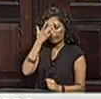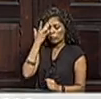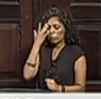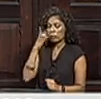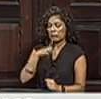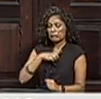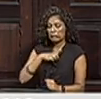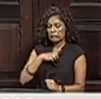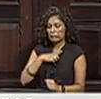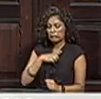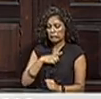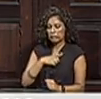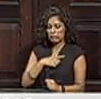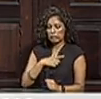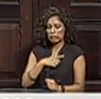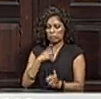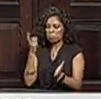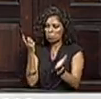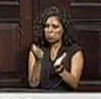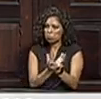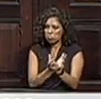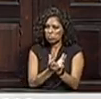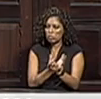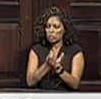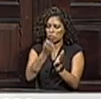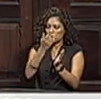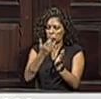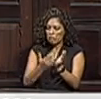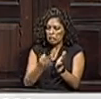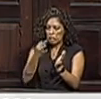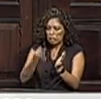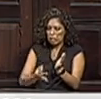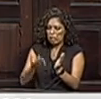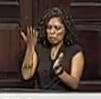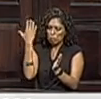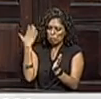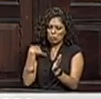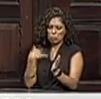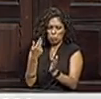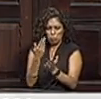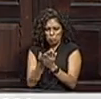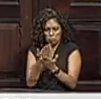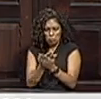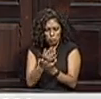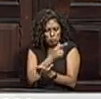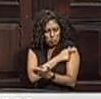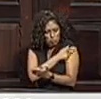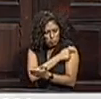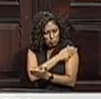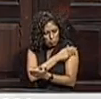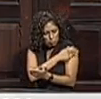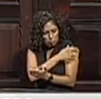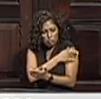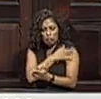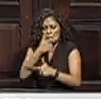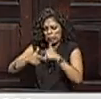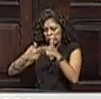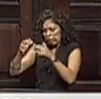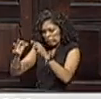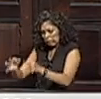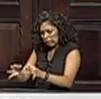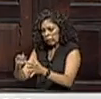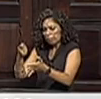não é um piso assim tão generoso. Então, nós estamos concluir, por favor. Vou concluir,